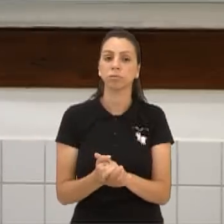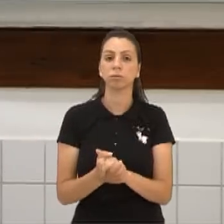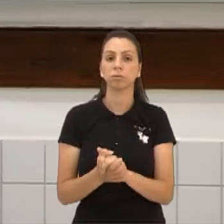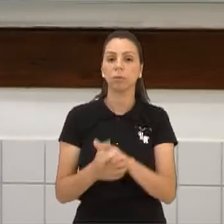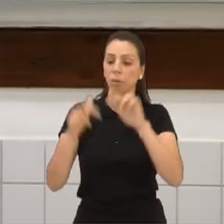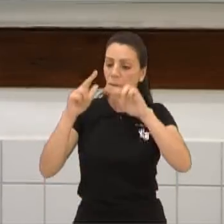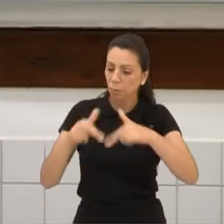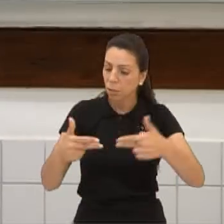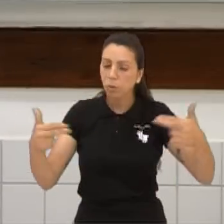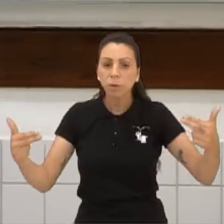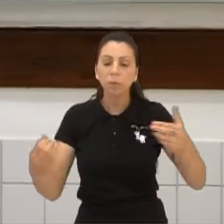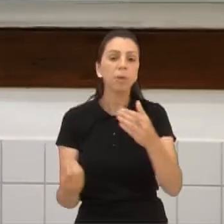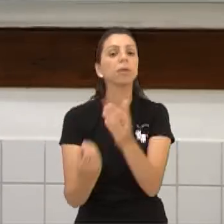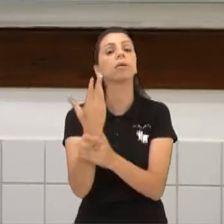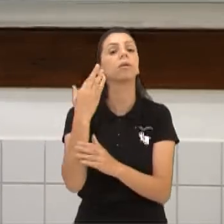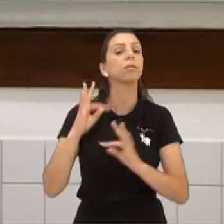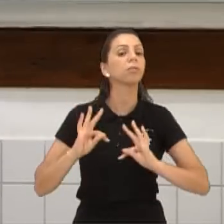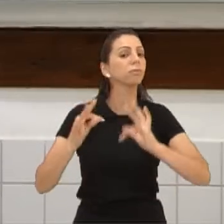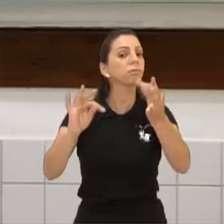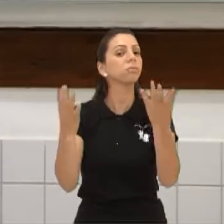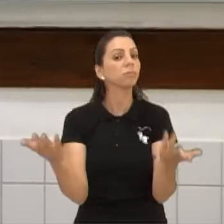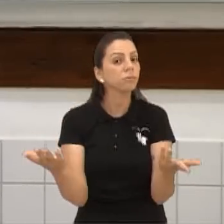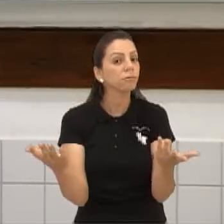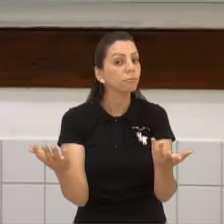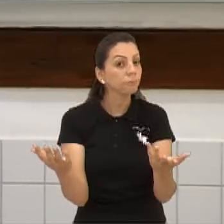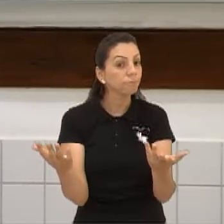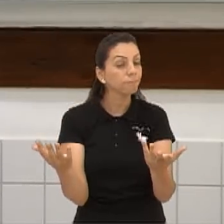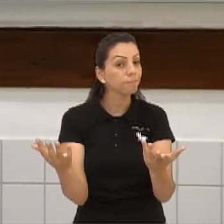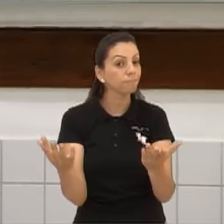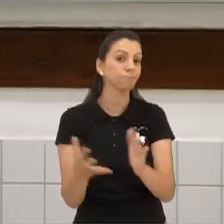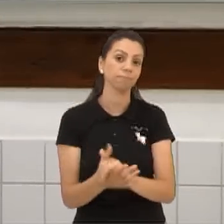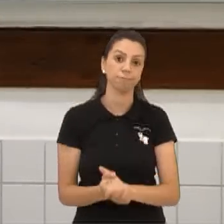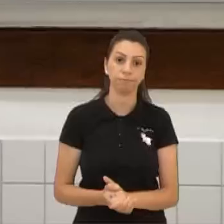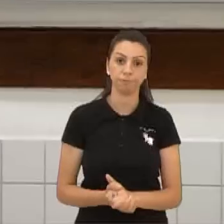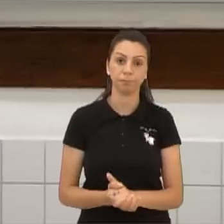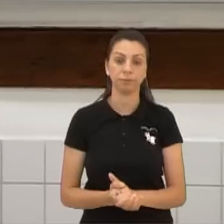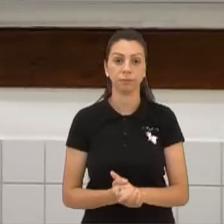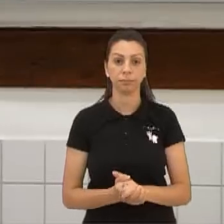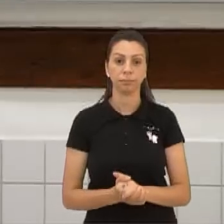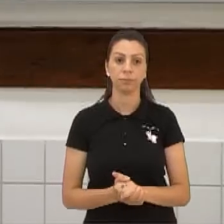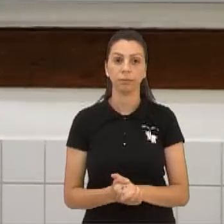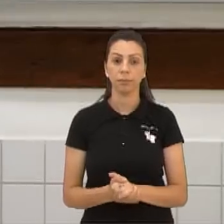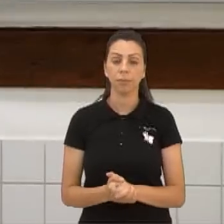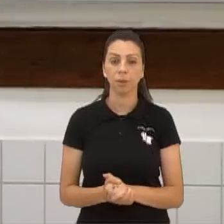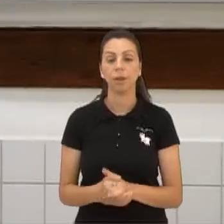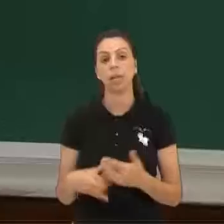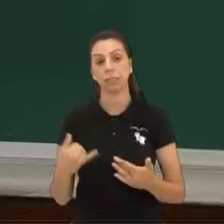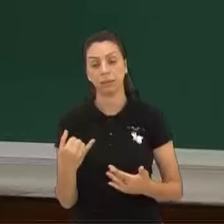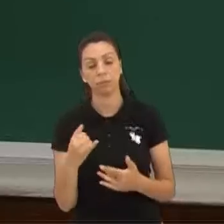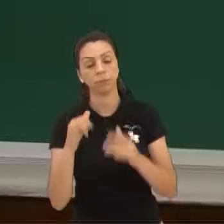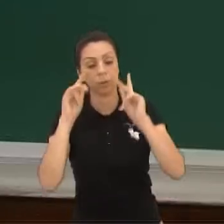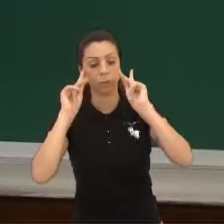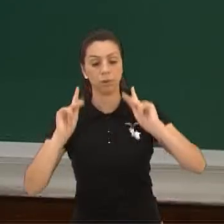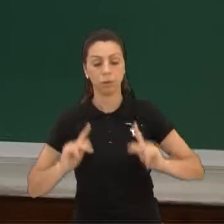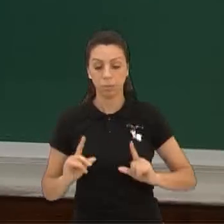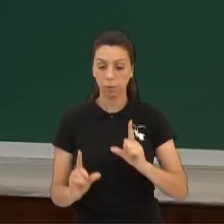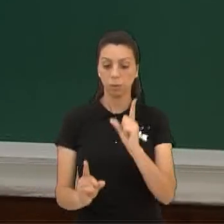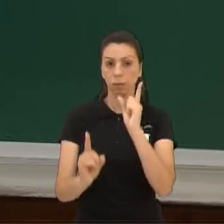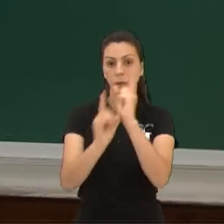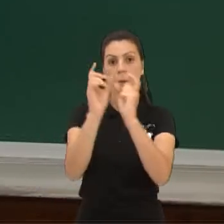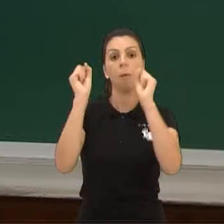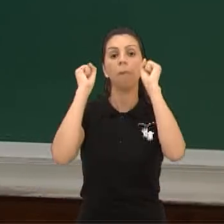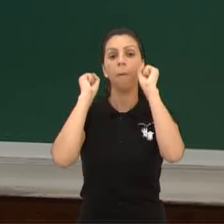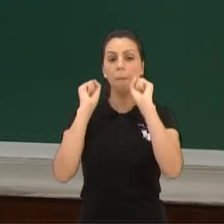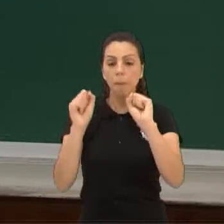matéria-prima para a confecção de toda essa tecnologia? Ora, quando o homem descobriu que poderia